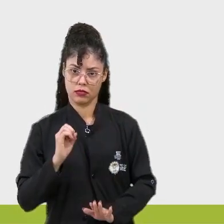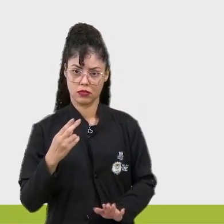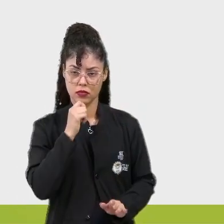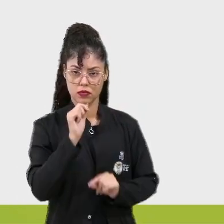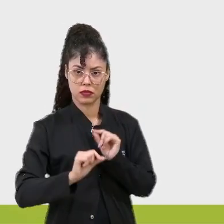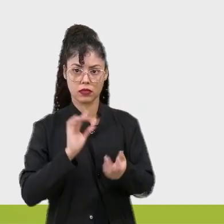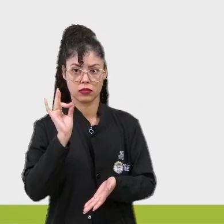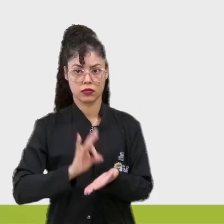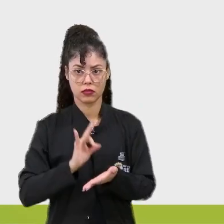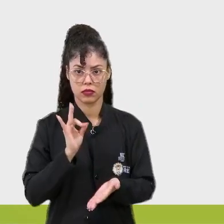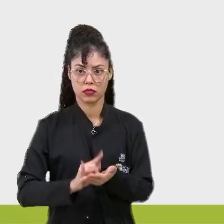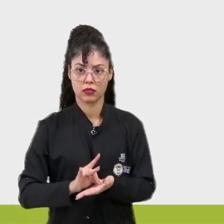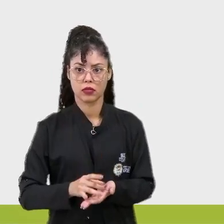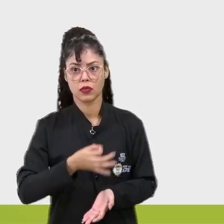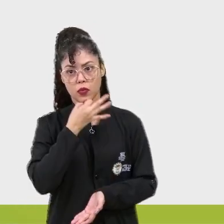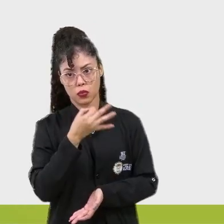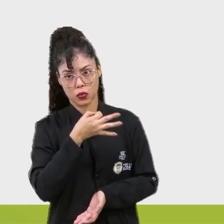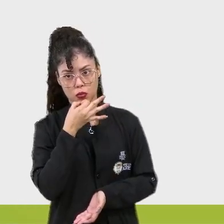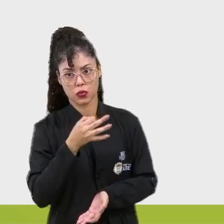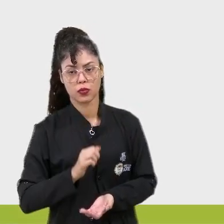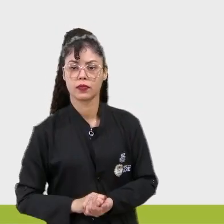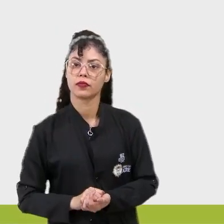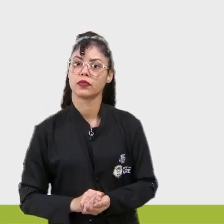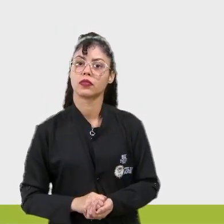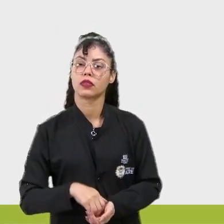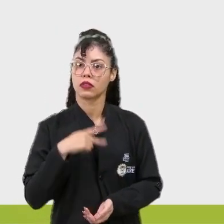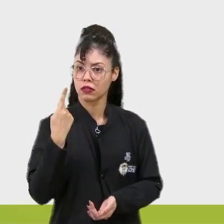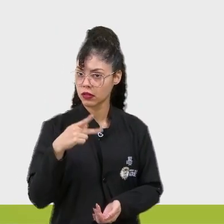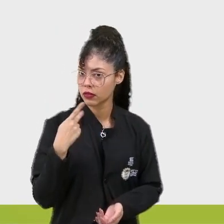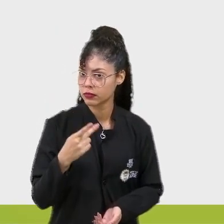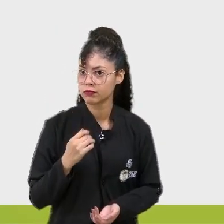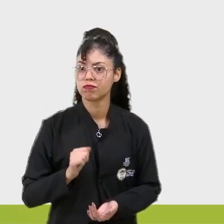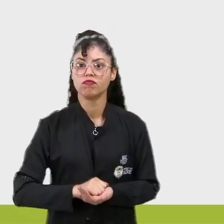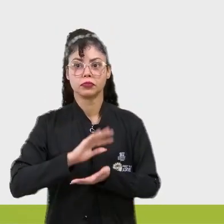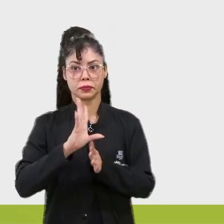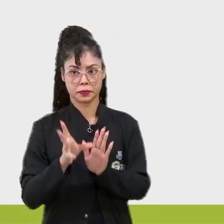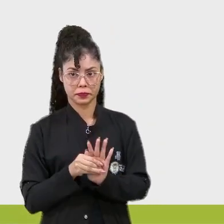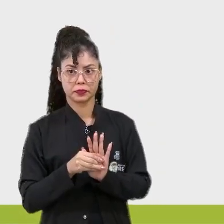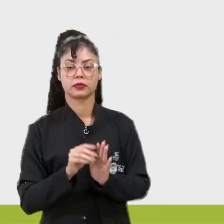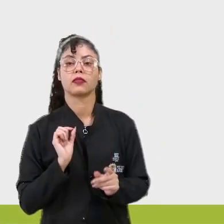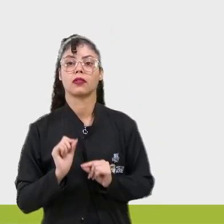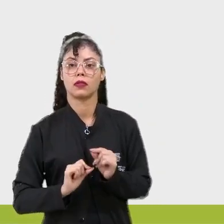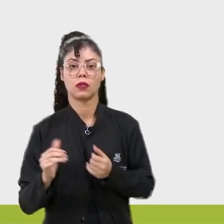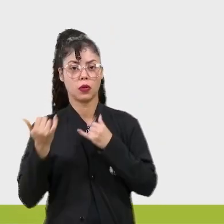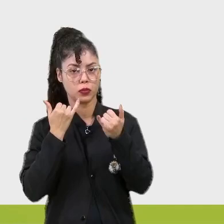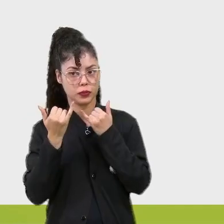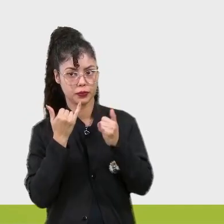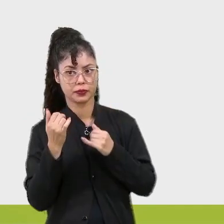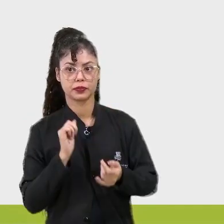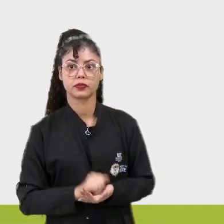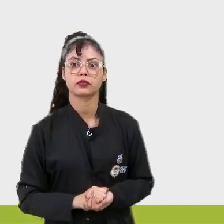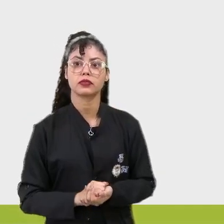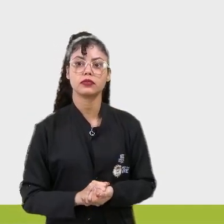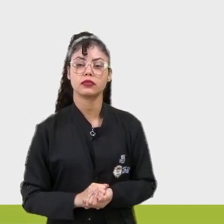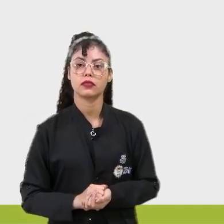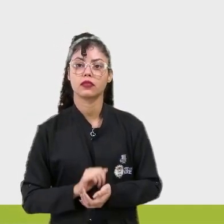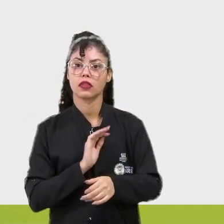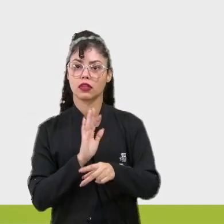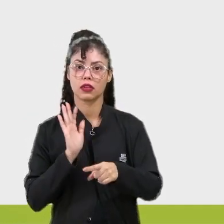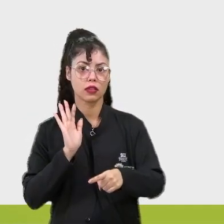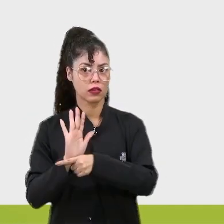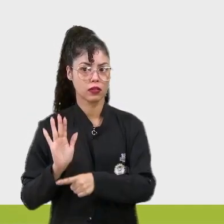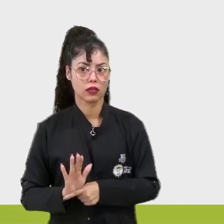você de fato argumentou, né? Você falou, você colocou ali informações que ajudem